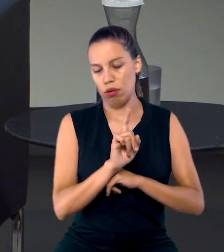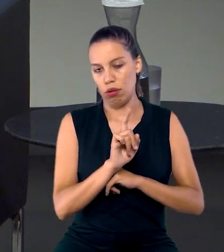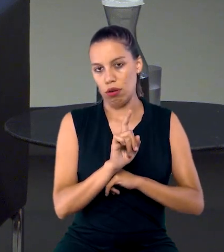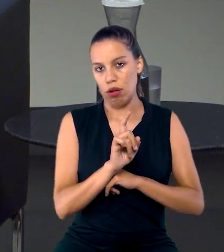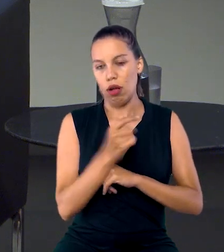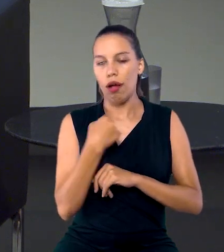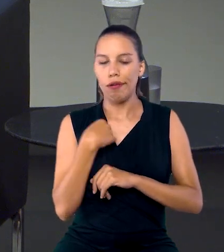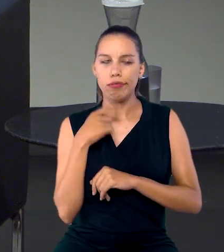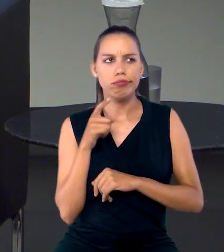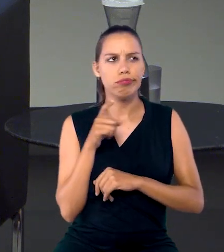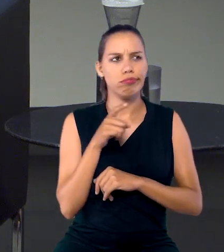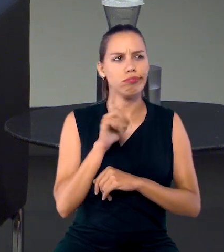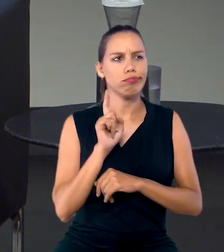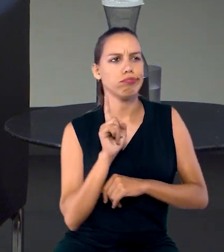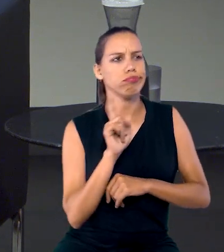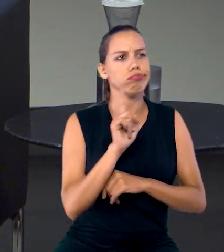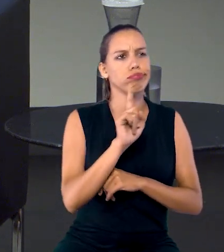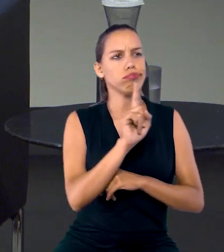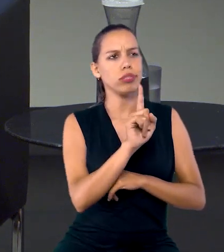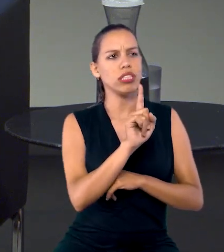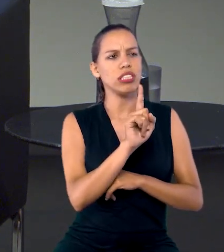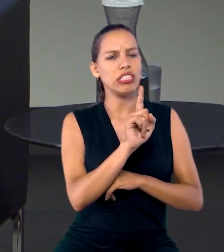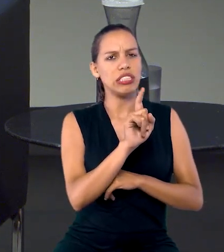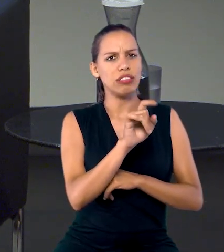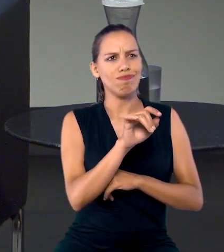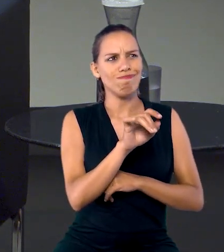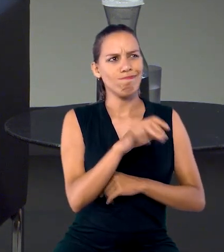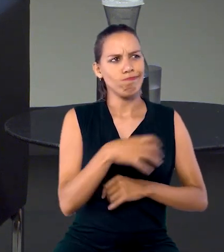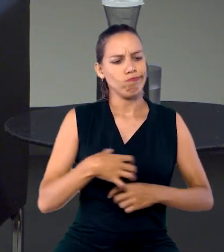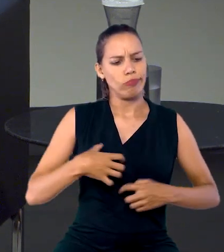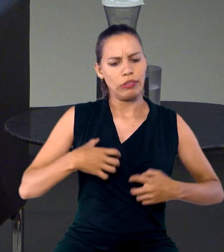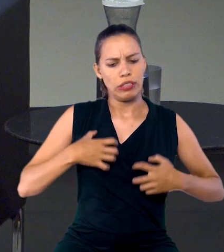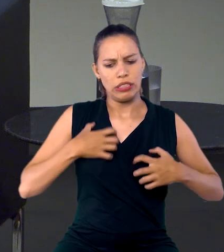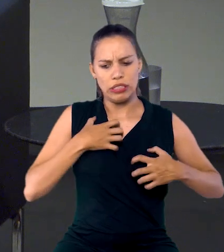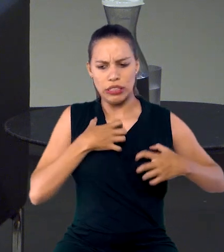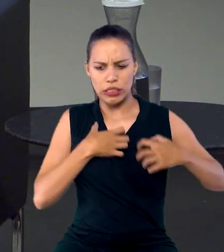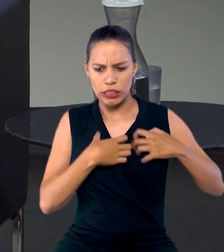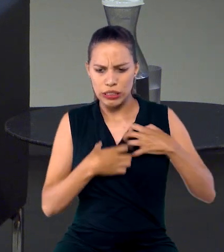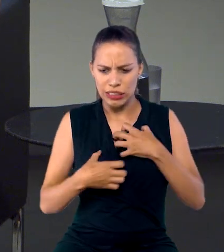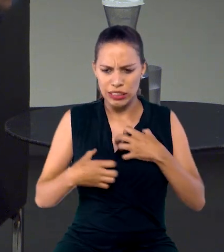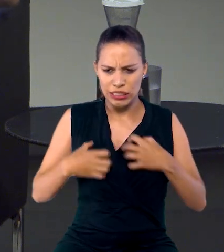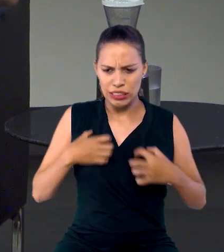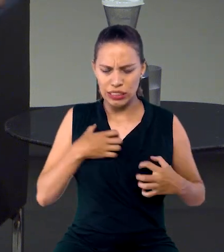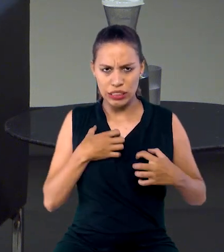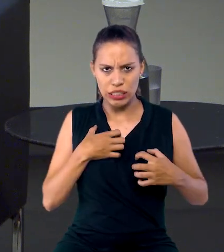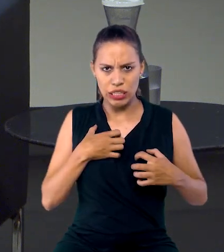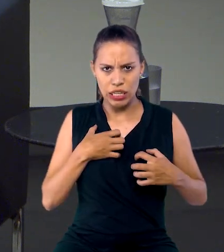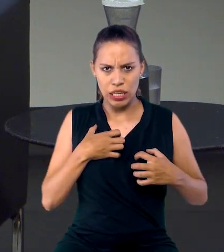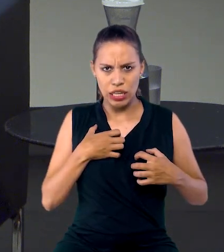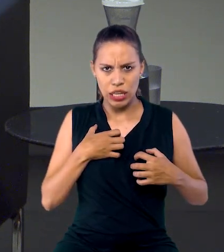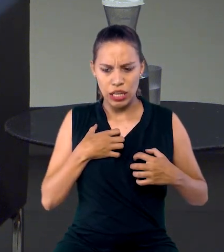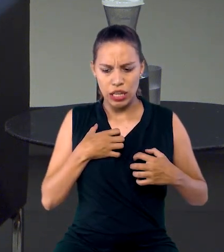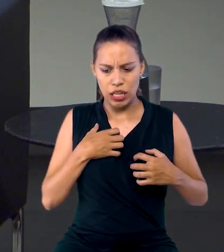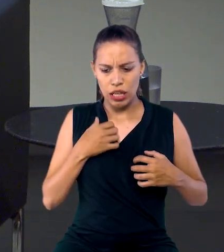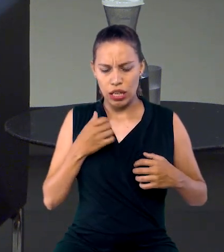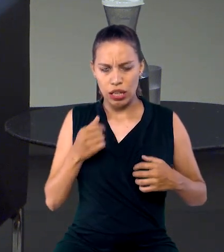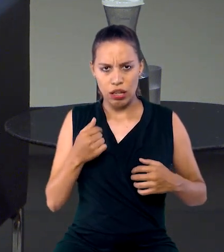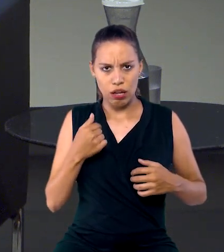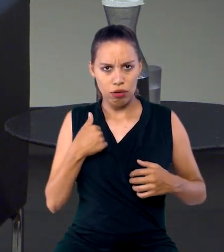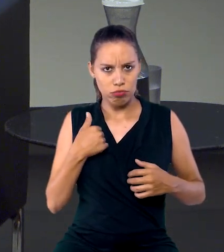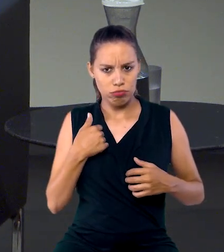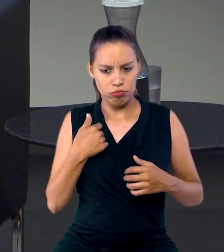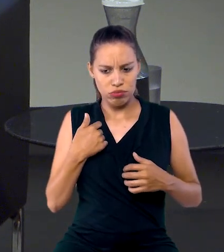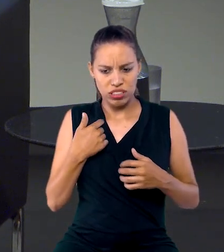uma grande aflição, sabe, Geni? Por exemplo, se vocês forem ver, eu escrevo